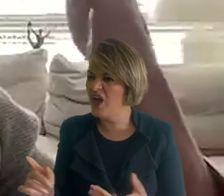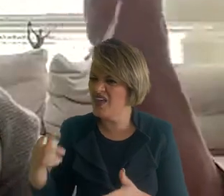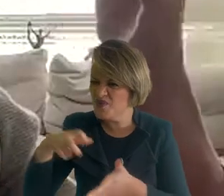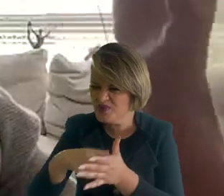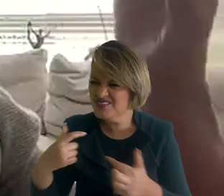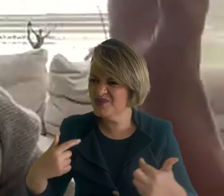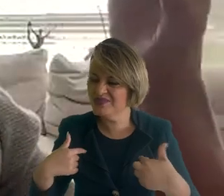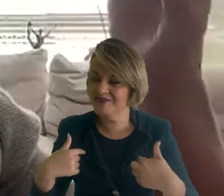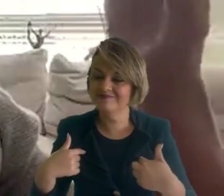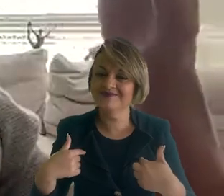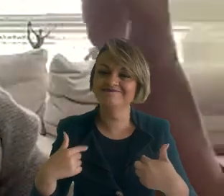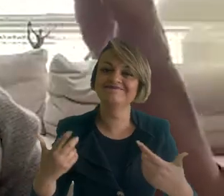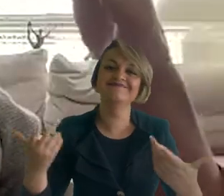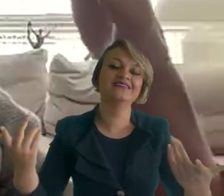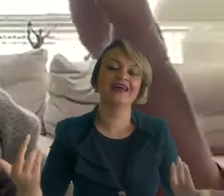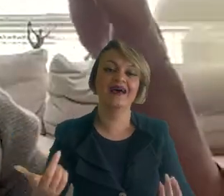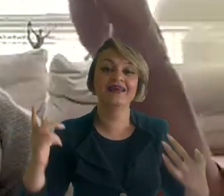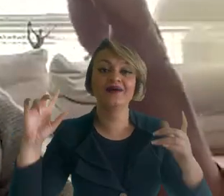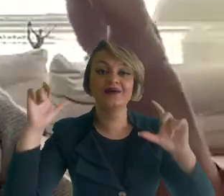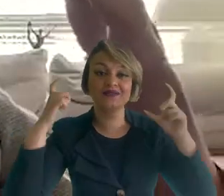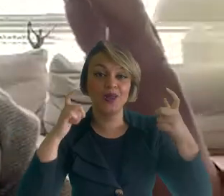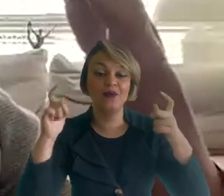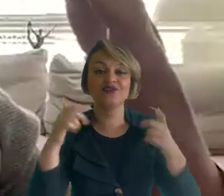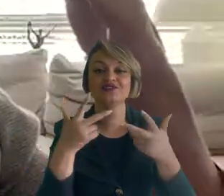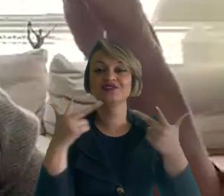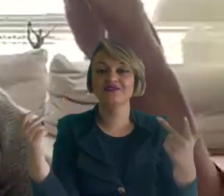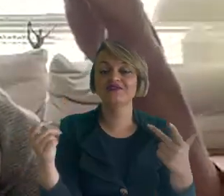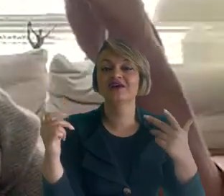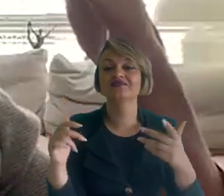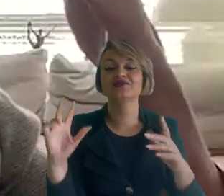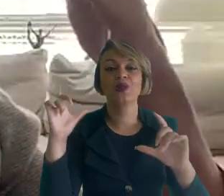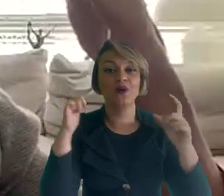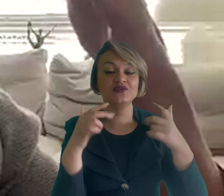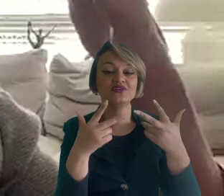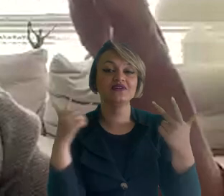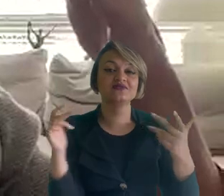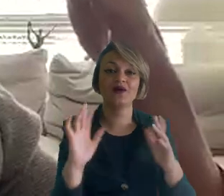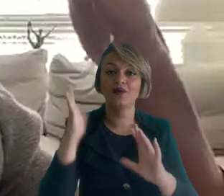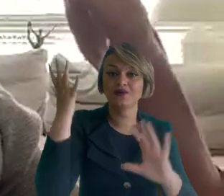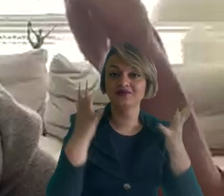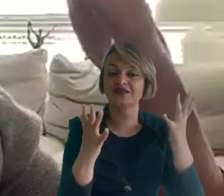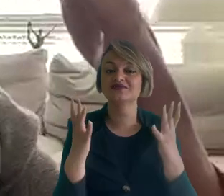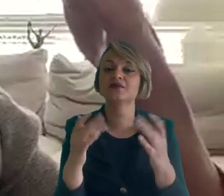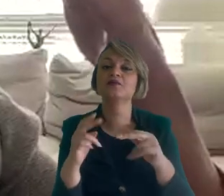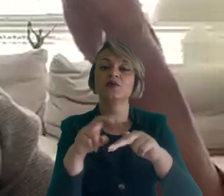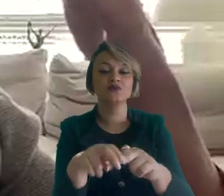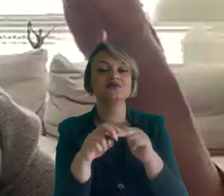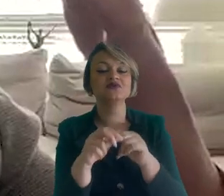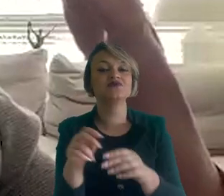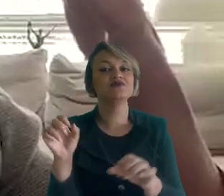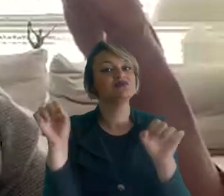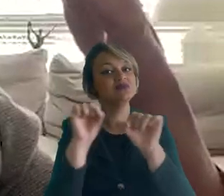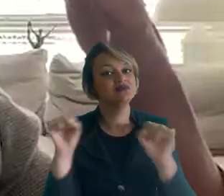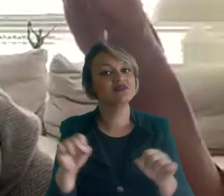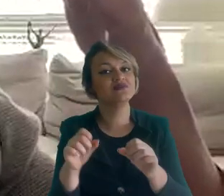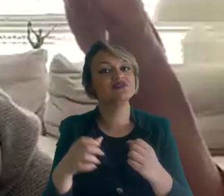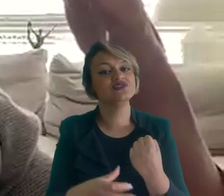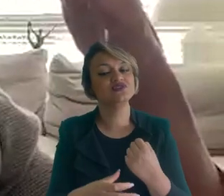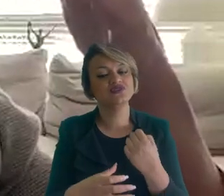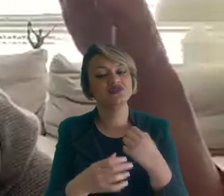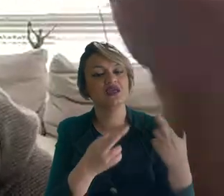aparecem muitas lógicas e aparecem muitas causas que justificam o sistema de responsabilidade